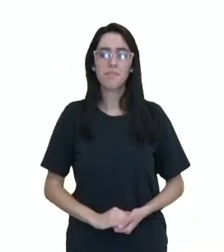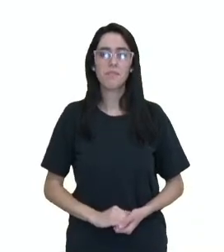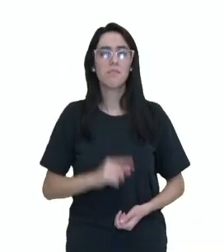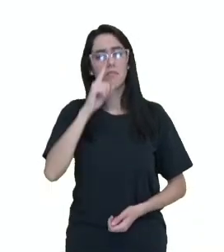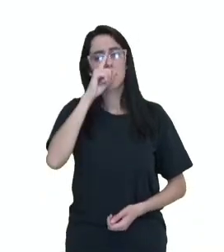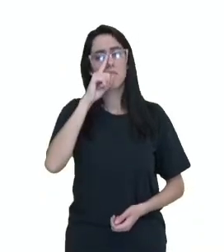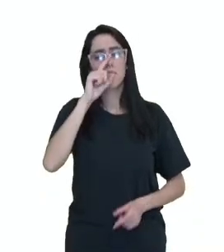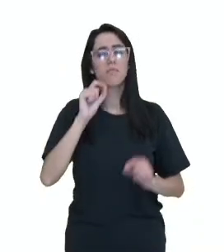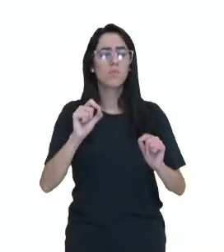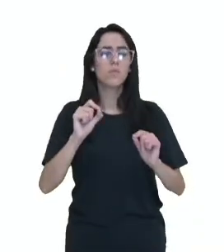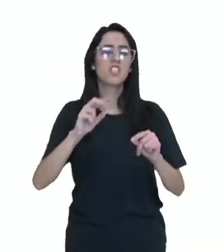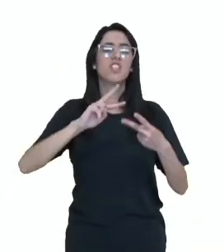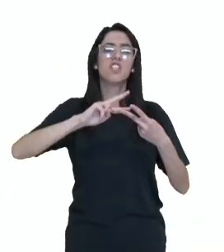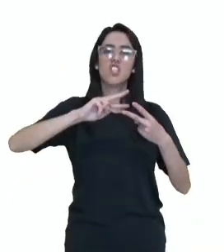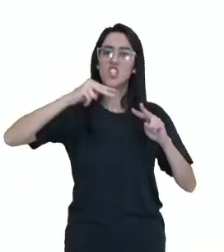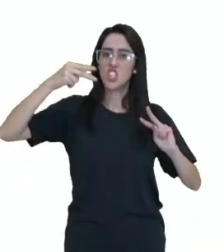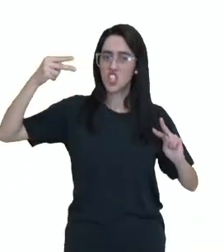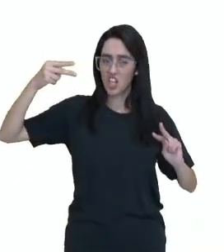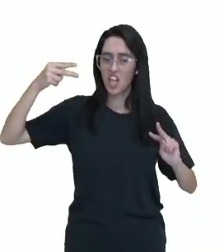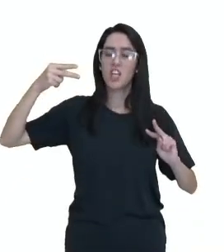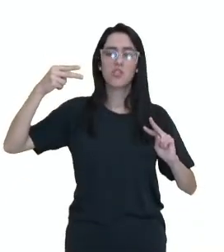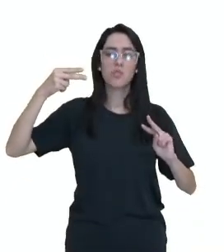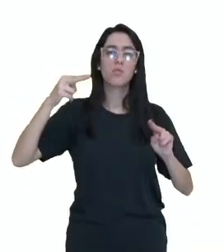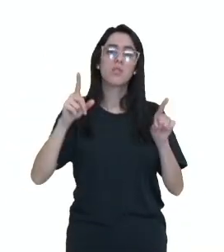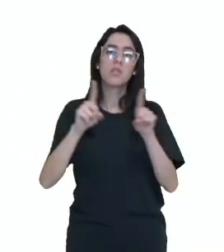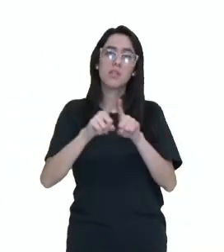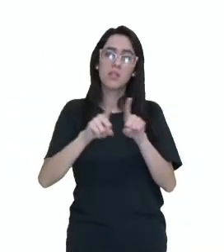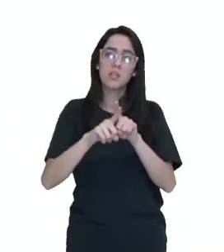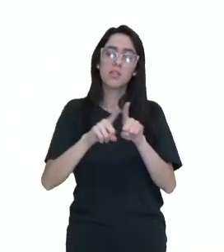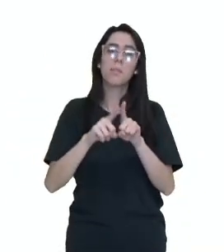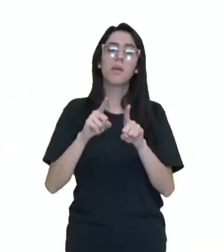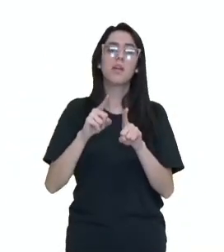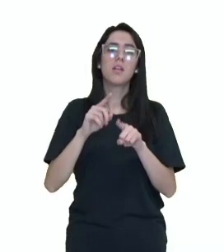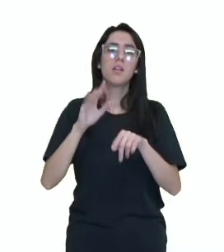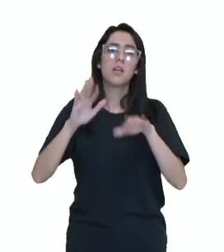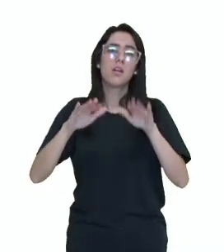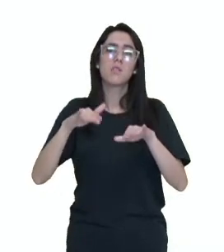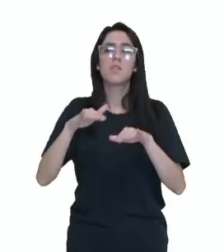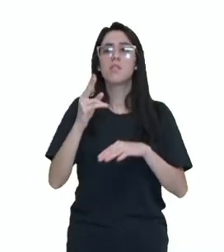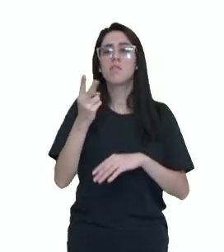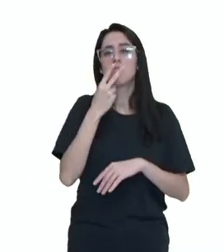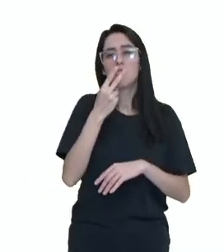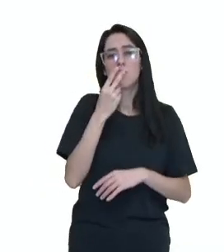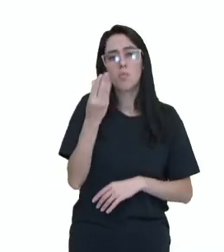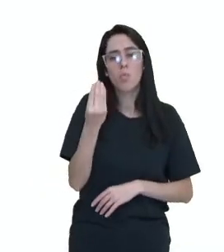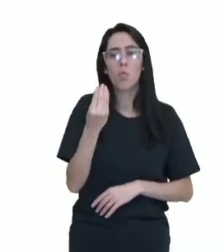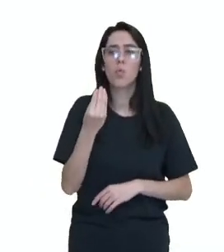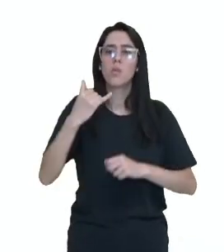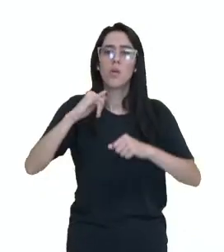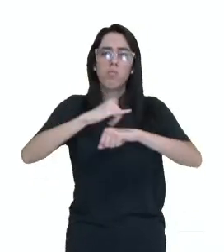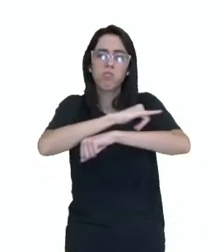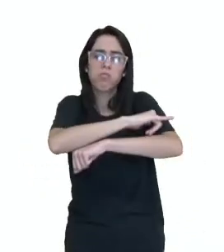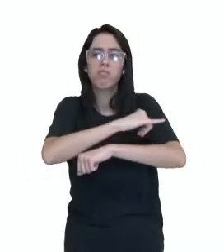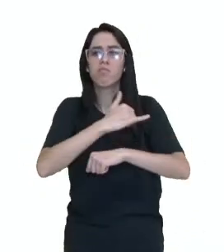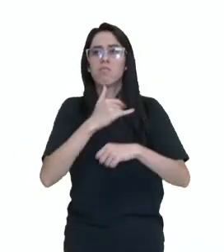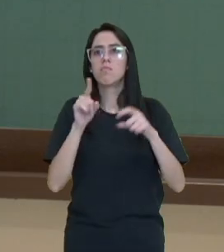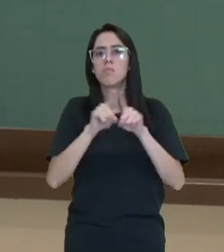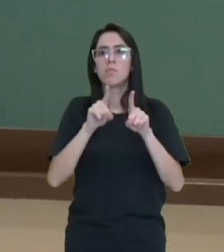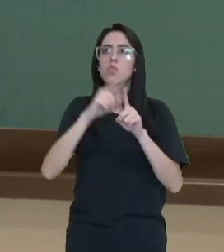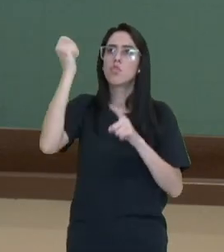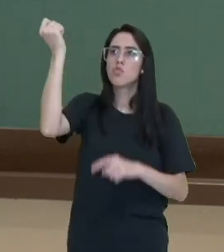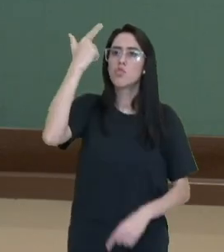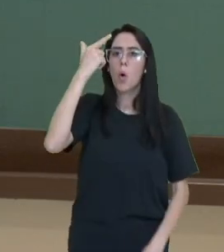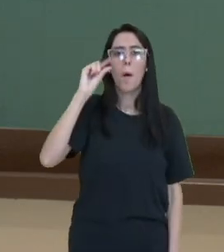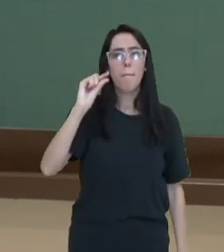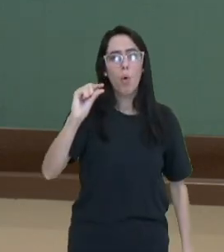ser genéticos, né, ou também fatores ambientais, como tabagismo, obesidade, falta de exposição ao